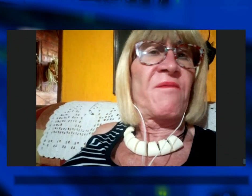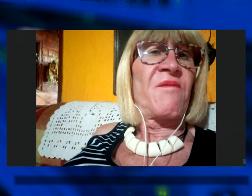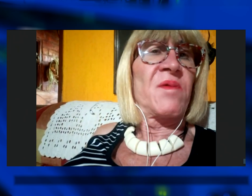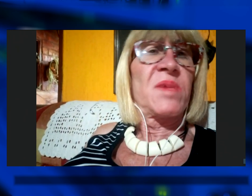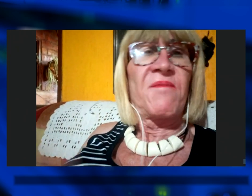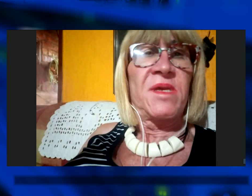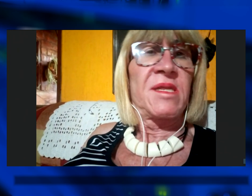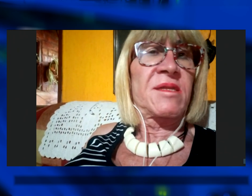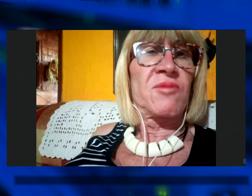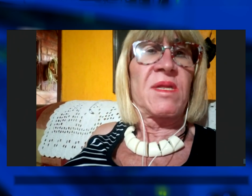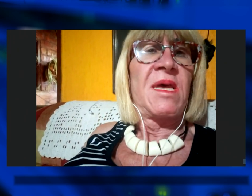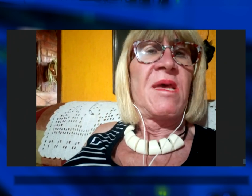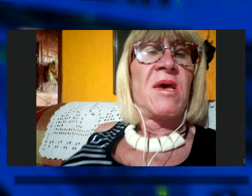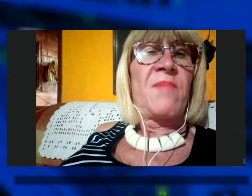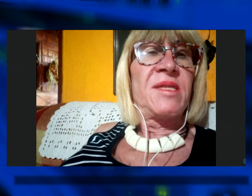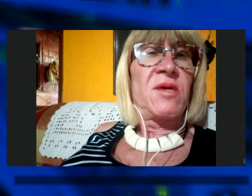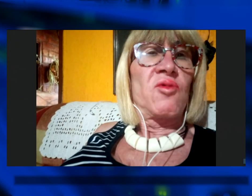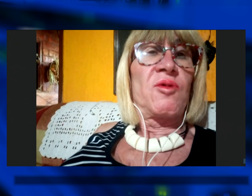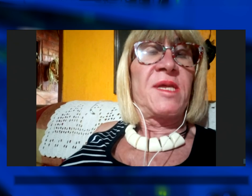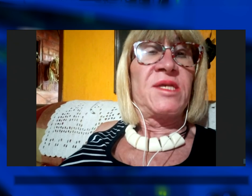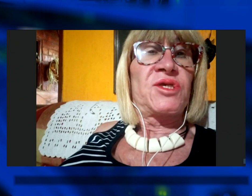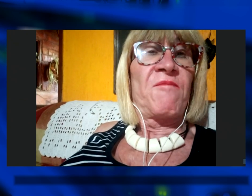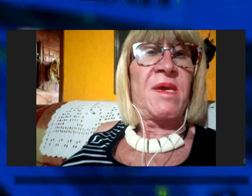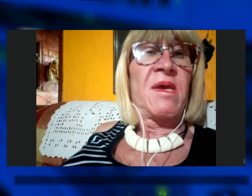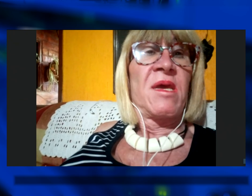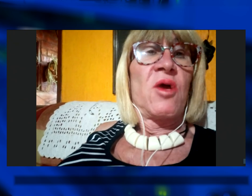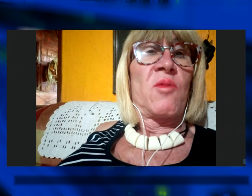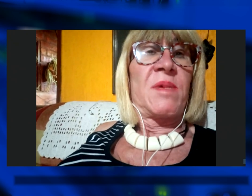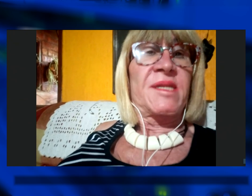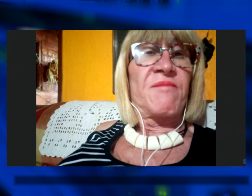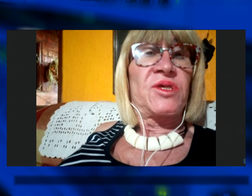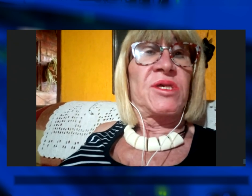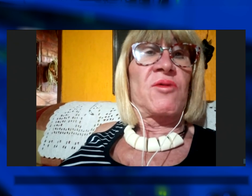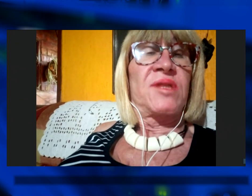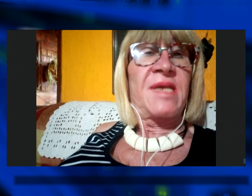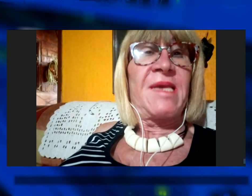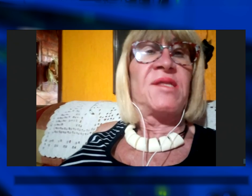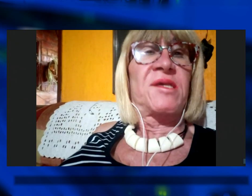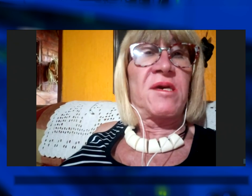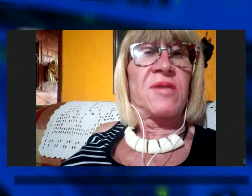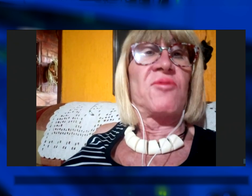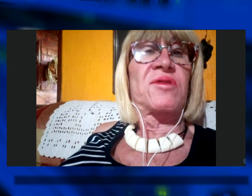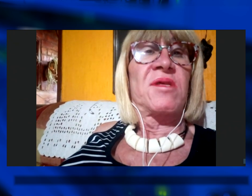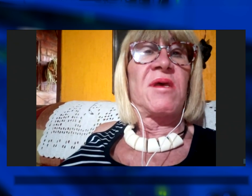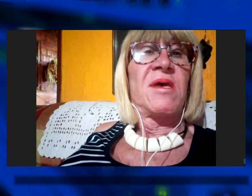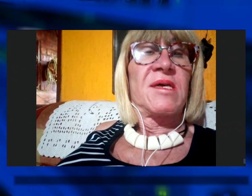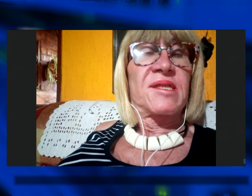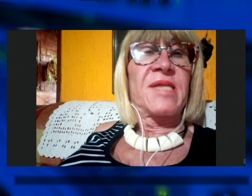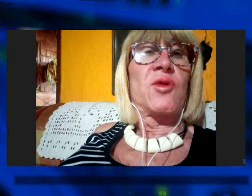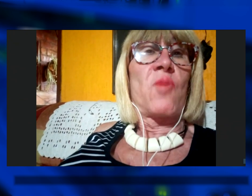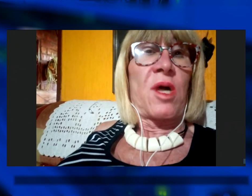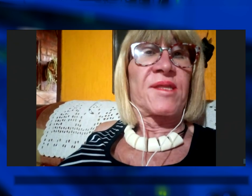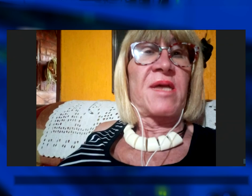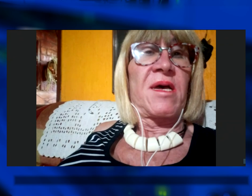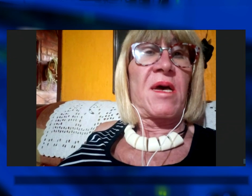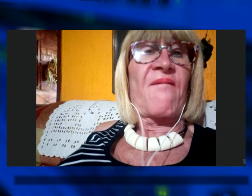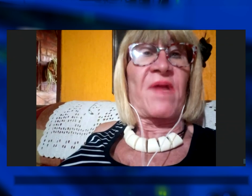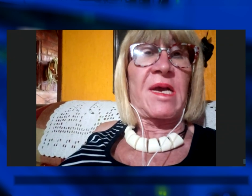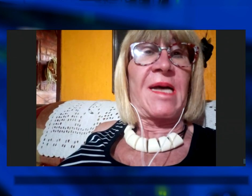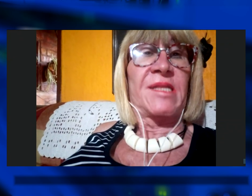queria viver minha vida, tranquilo. Mas não, quando a gente vê uma travesti com 13 anos sendo